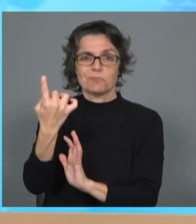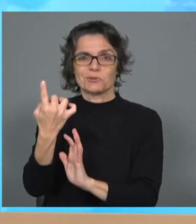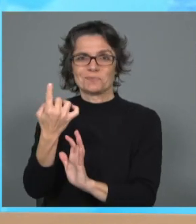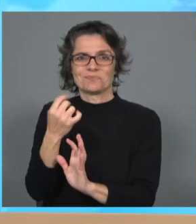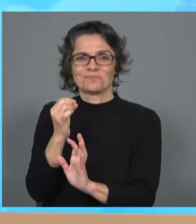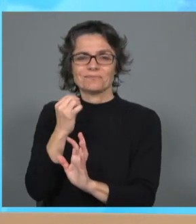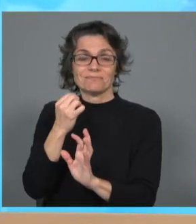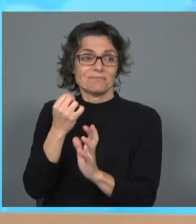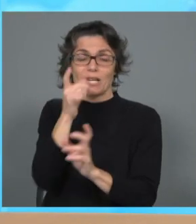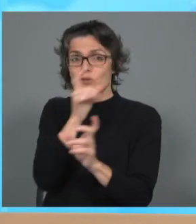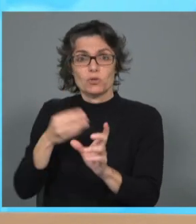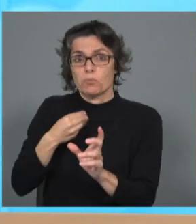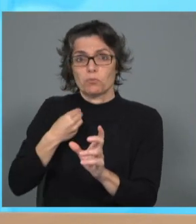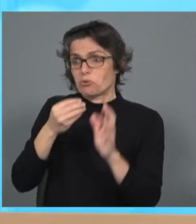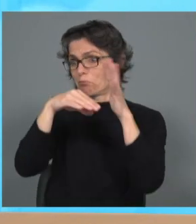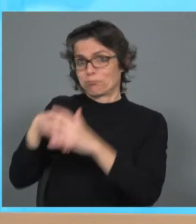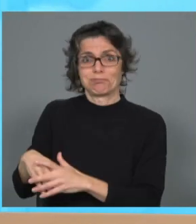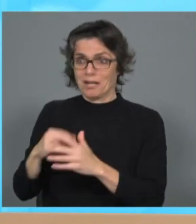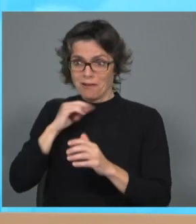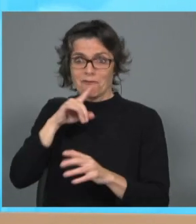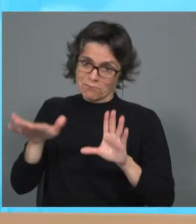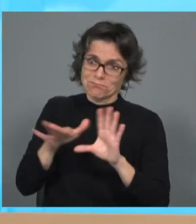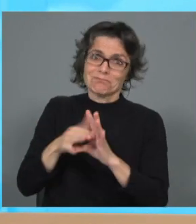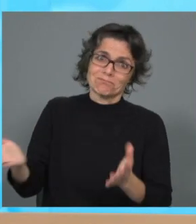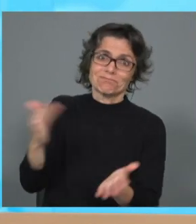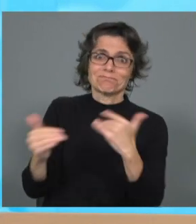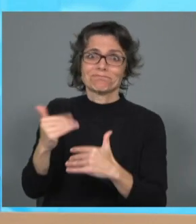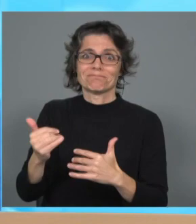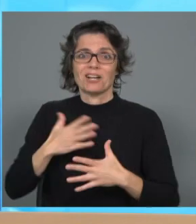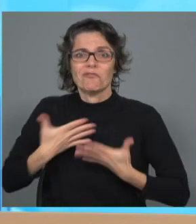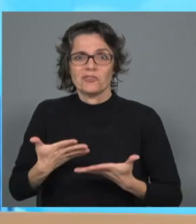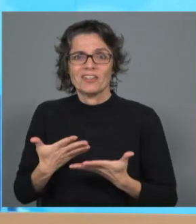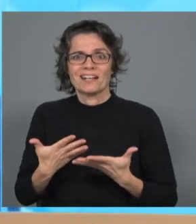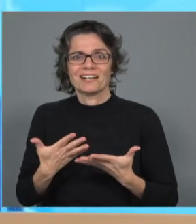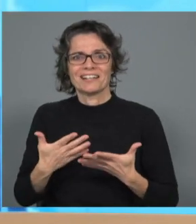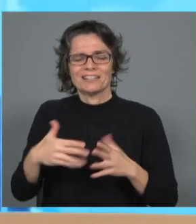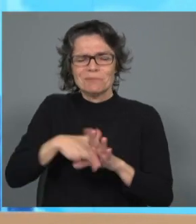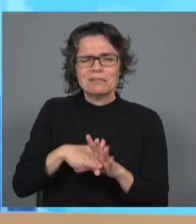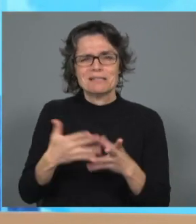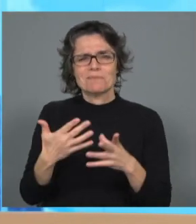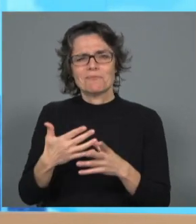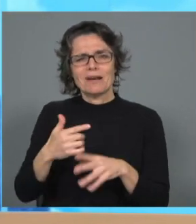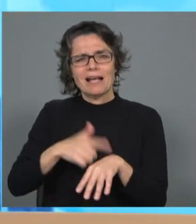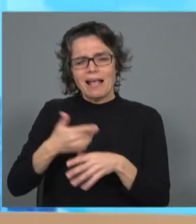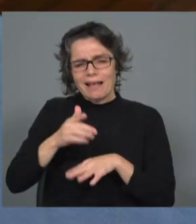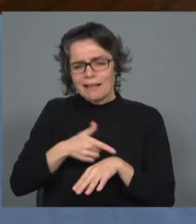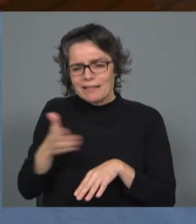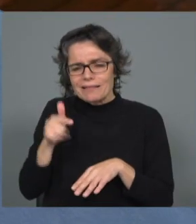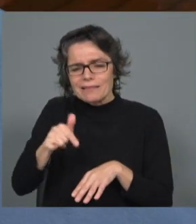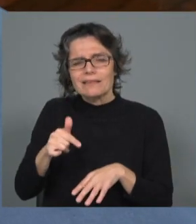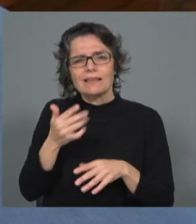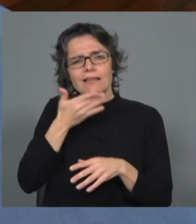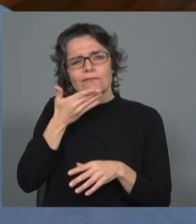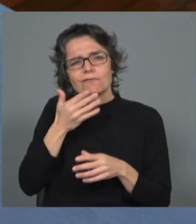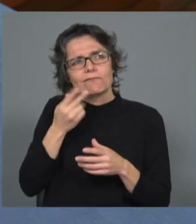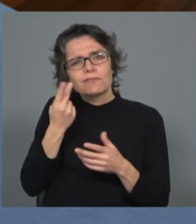foi-se esquecendo, tal foi a vontade que as pessoas tinham de estar presentes naquele momento, naqueles momentos em que a cruz passava